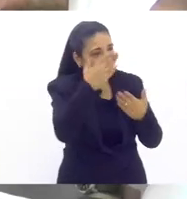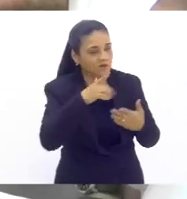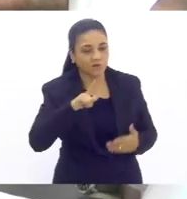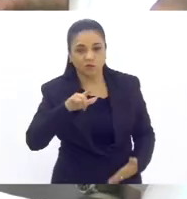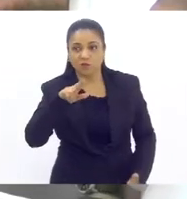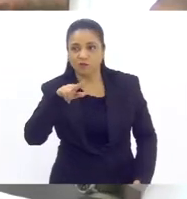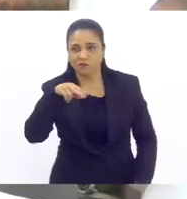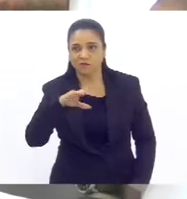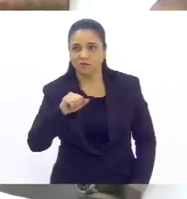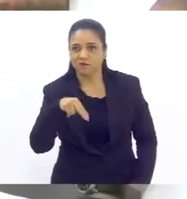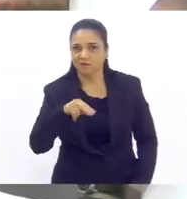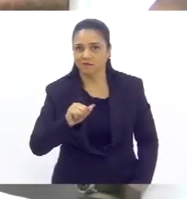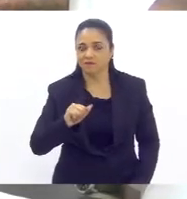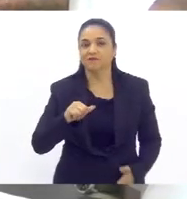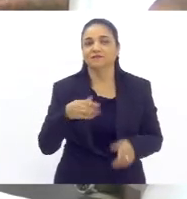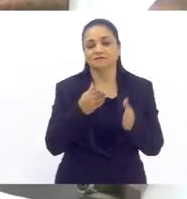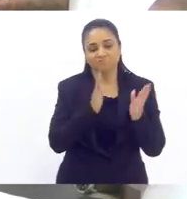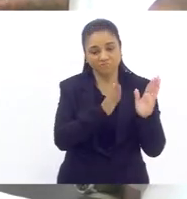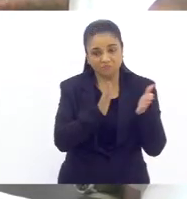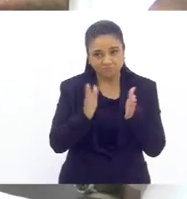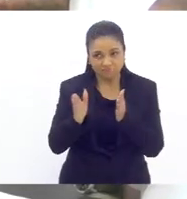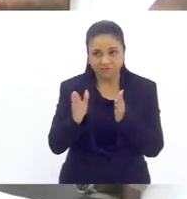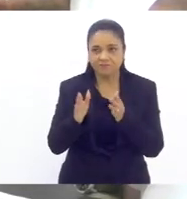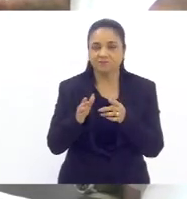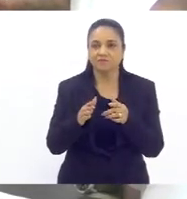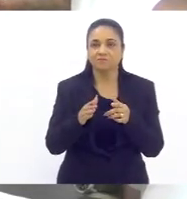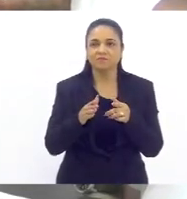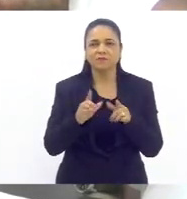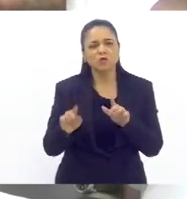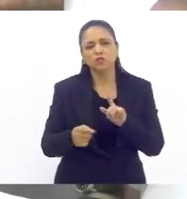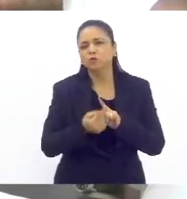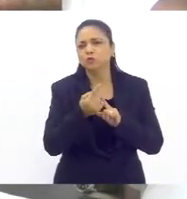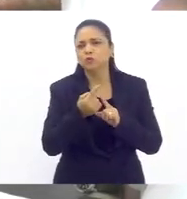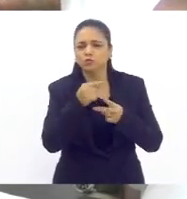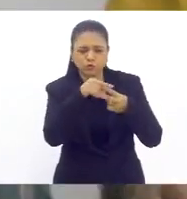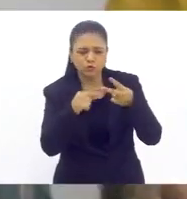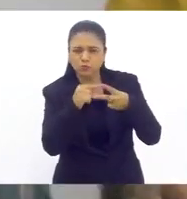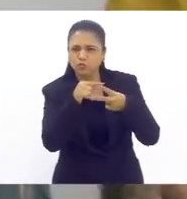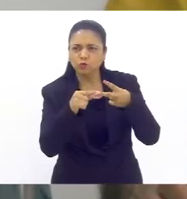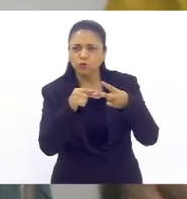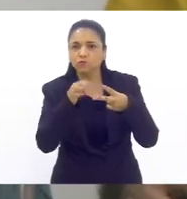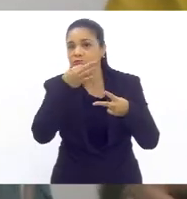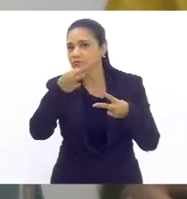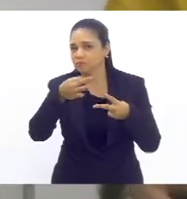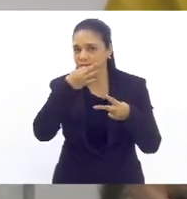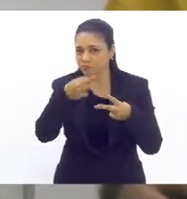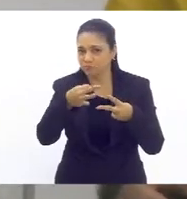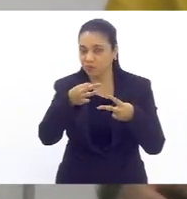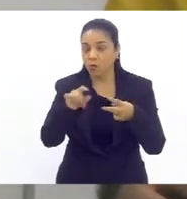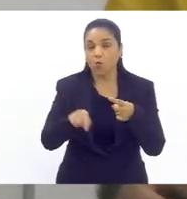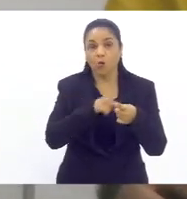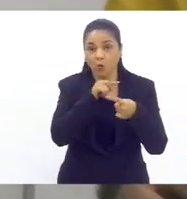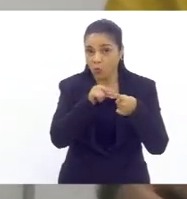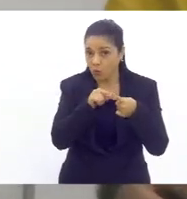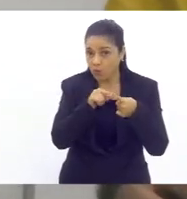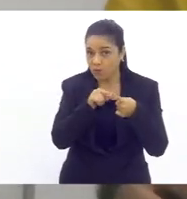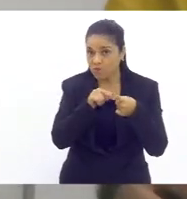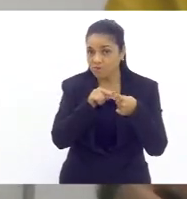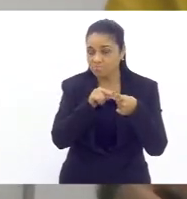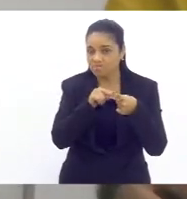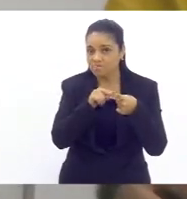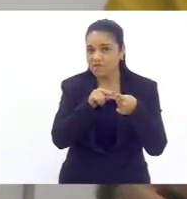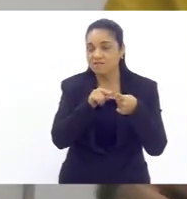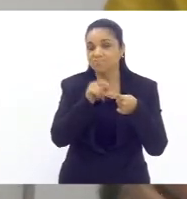border vamos dar sequência aqui eu queria fazer duas brevíssimos nos comentários um é o seguinte tá falando desse